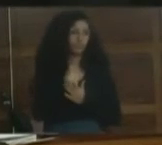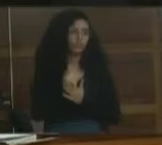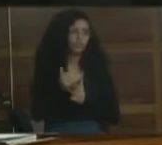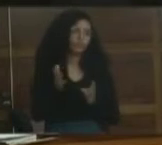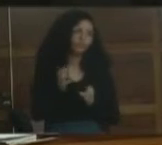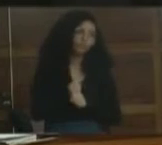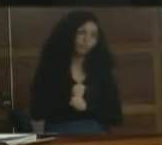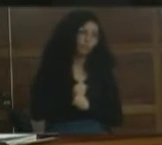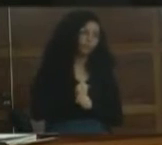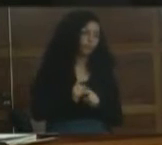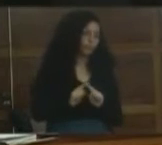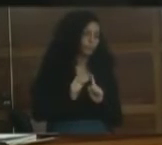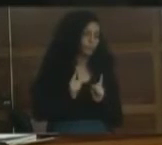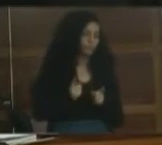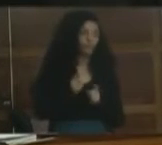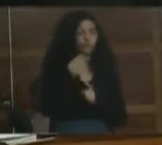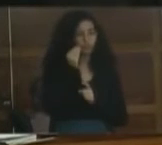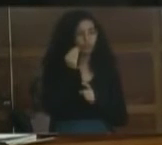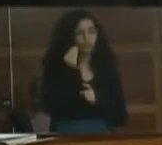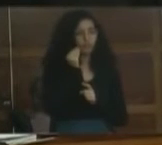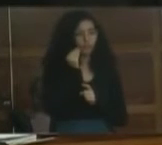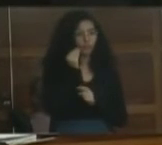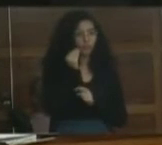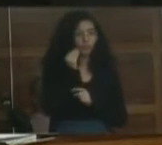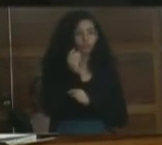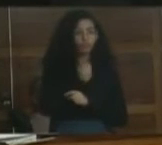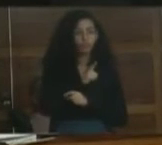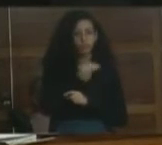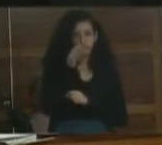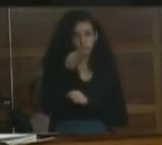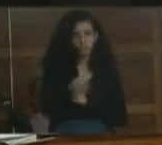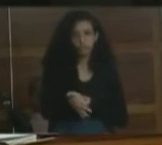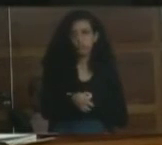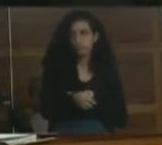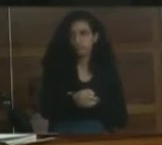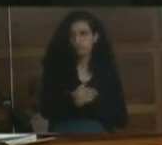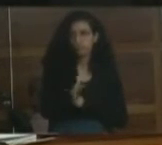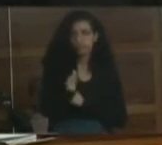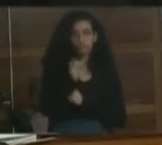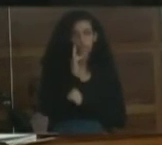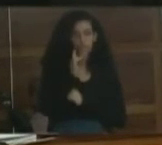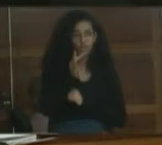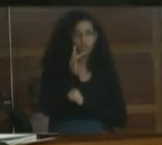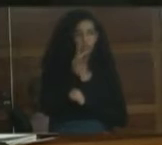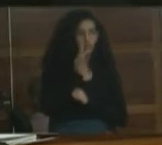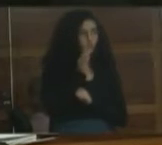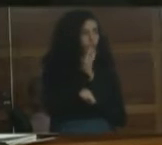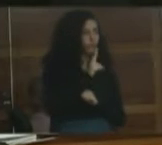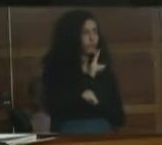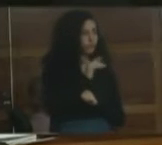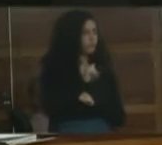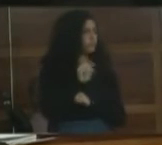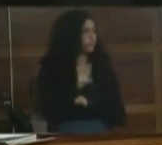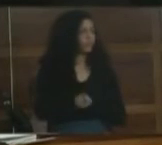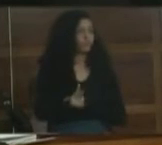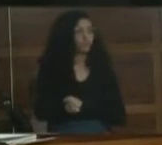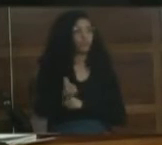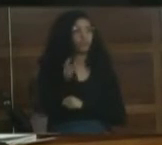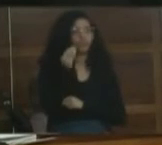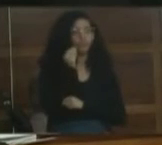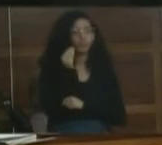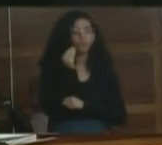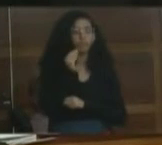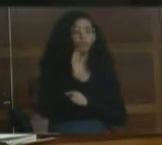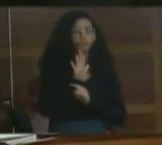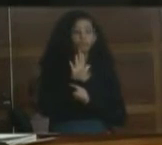conta agora tão tentando sim e tenho certeza que o fernando dentro das possibilidades vai continuar tentando